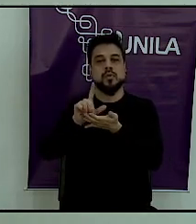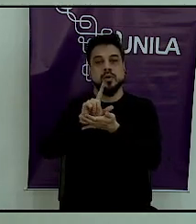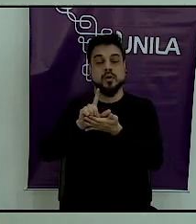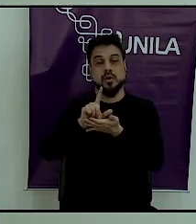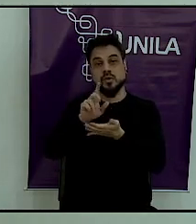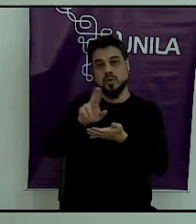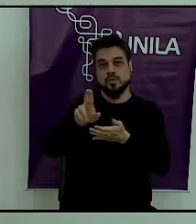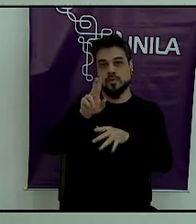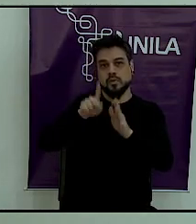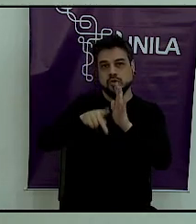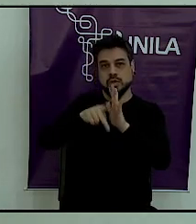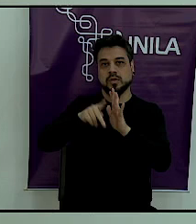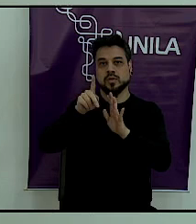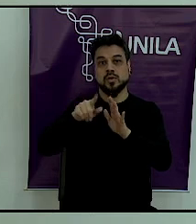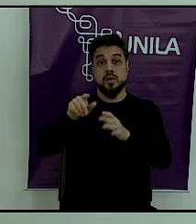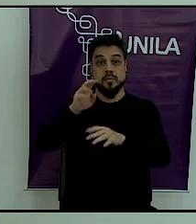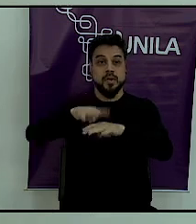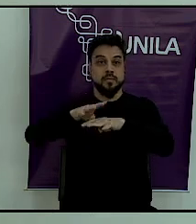Todos. Tá bem?